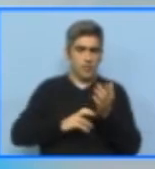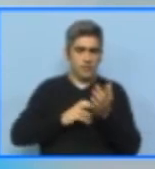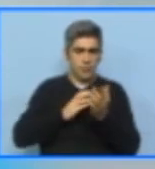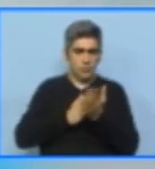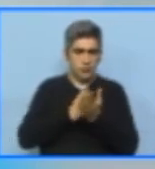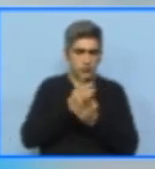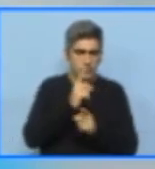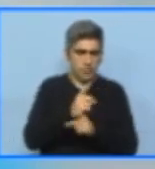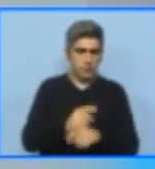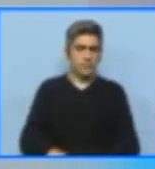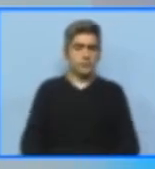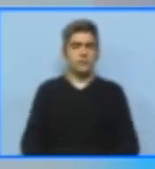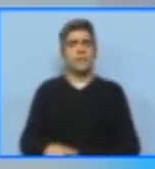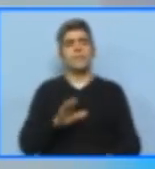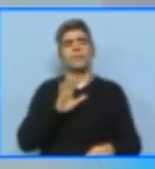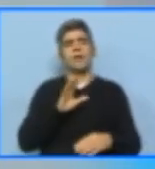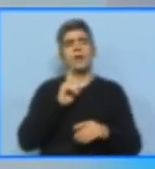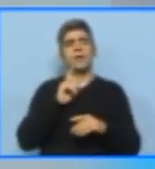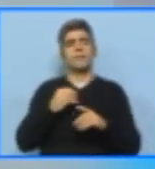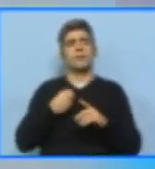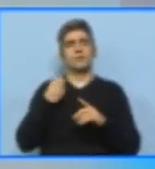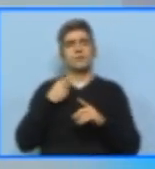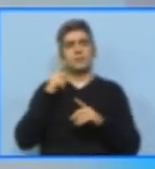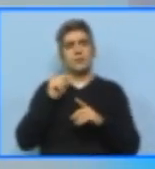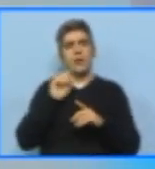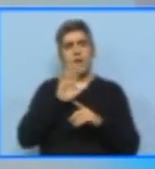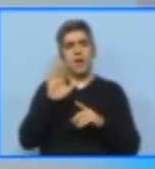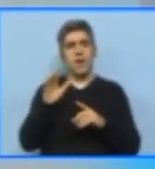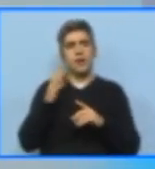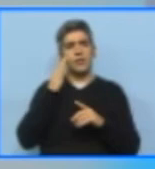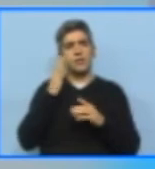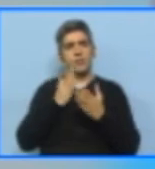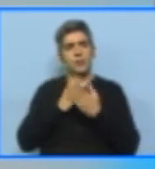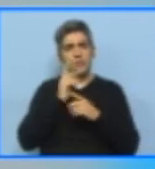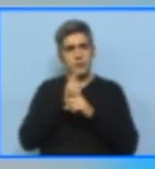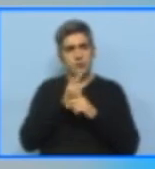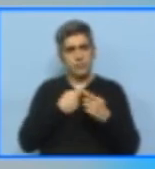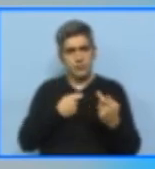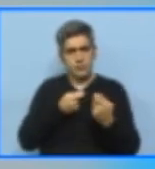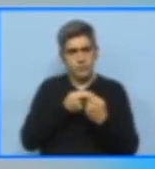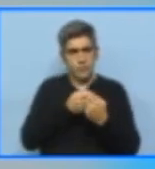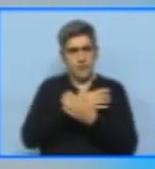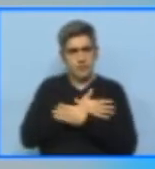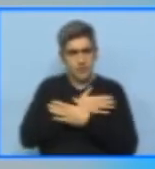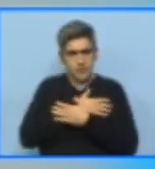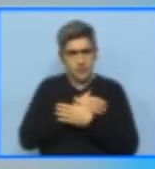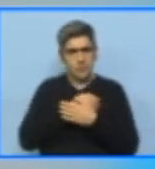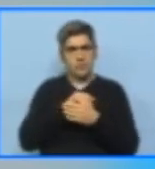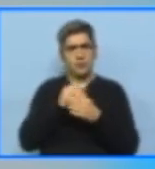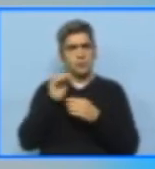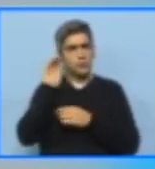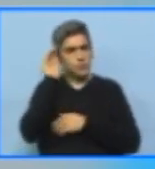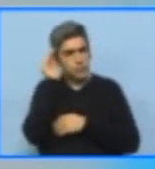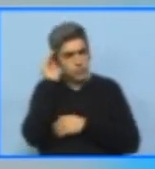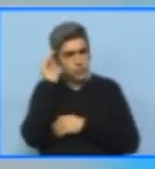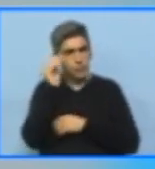mesma notoriedade. Há ainda aquela preocupação também importante de manter proximidade com os amigos, os que escutam,